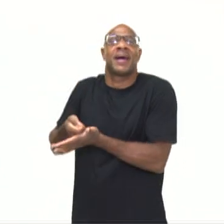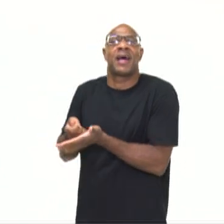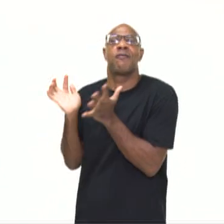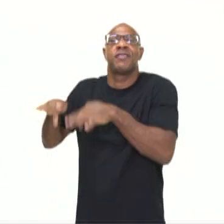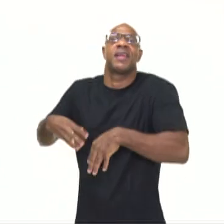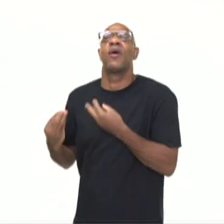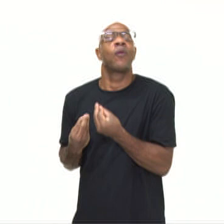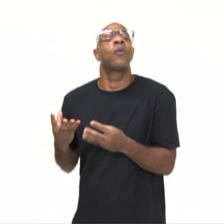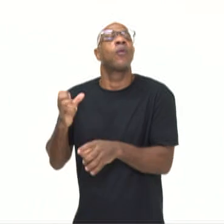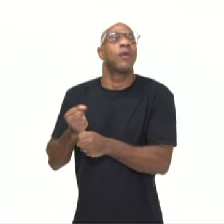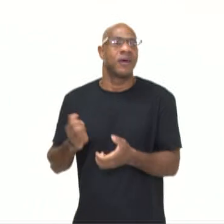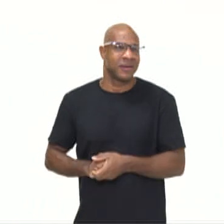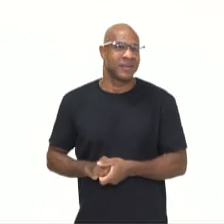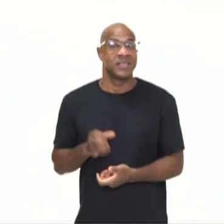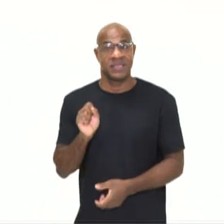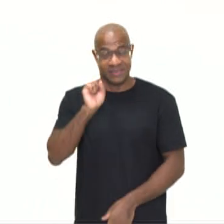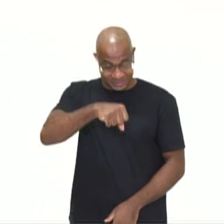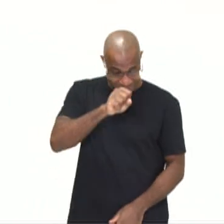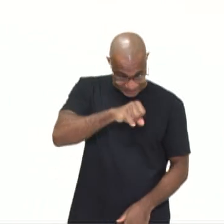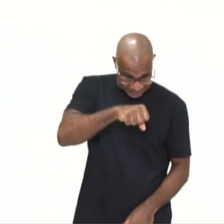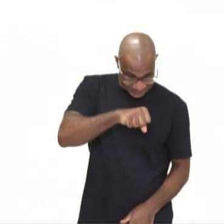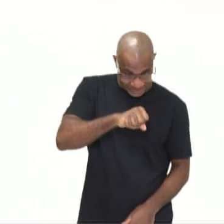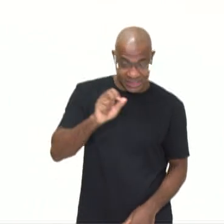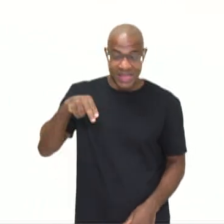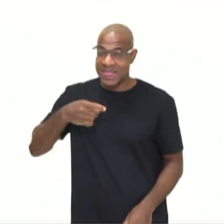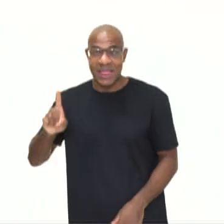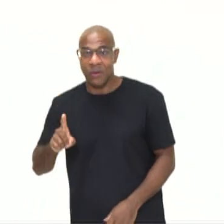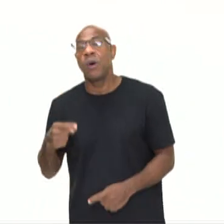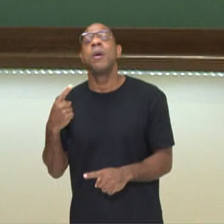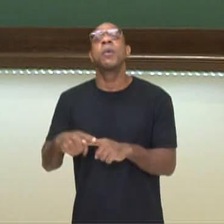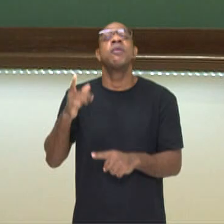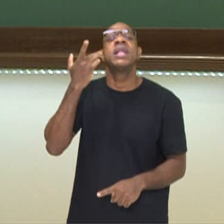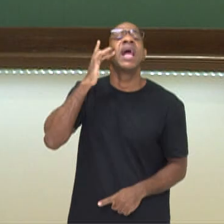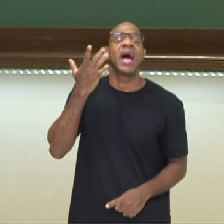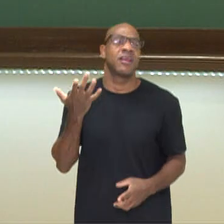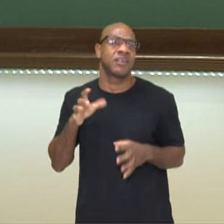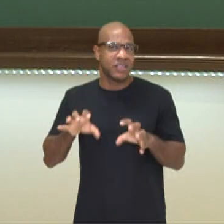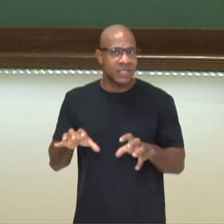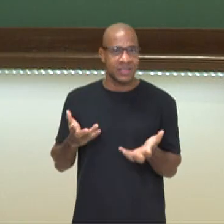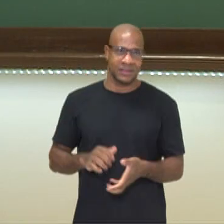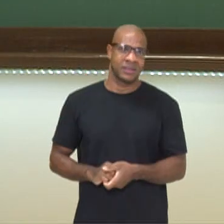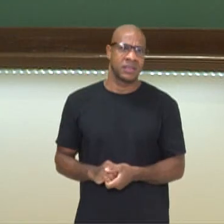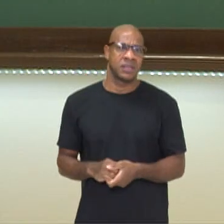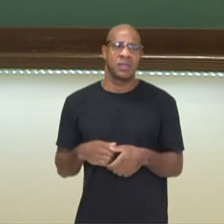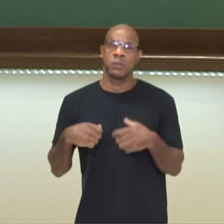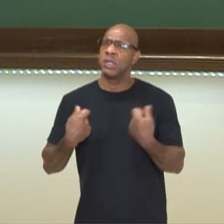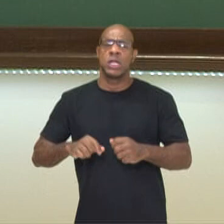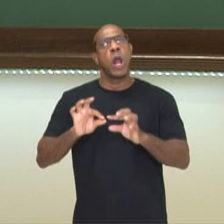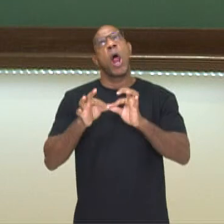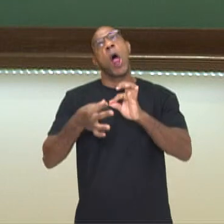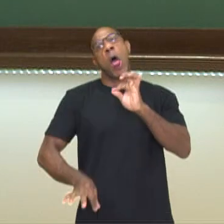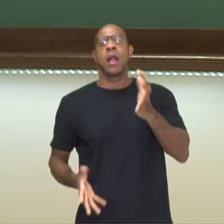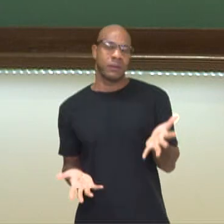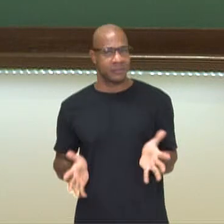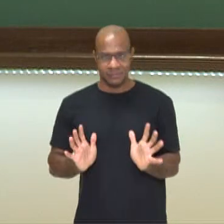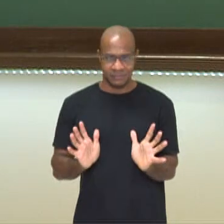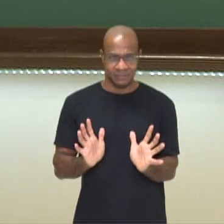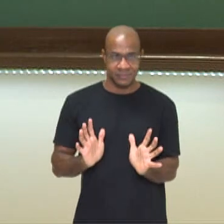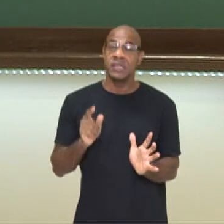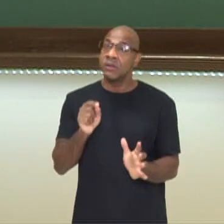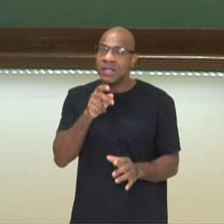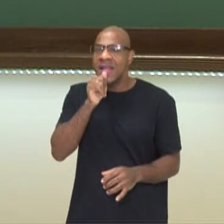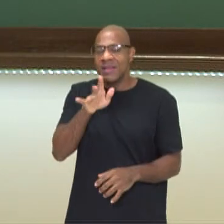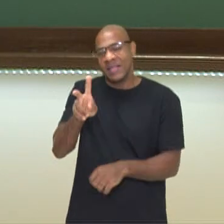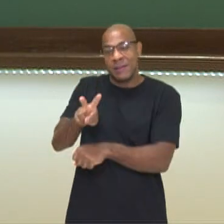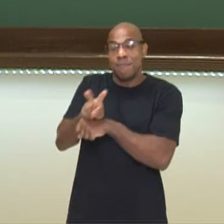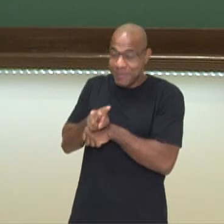valor maior? Se sim ou se não, por que você acha isso? Não precisa ser muito gênio para saber, né? Que se você empresta